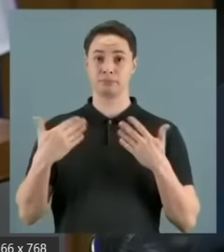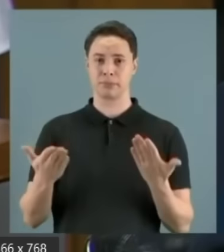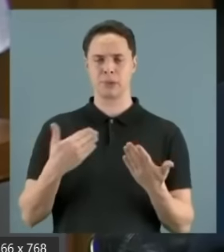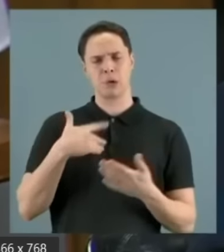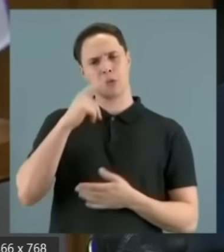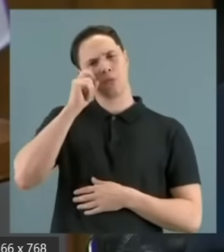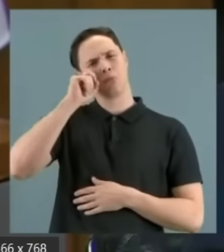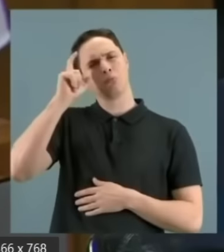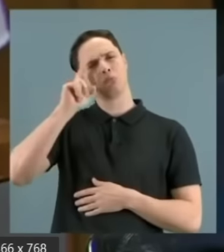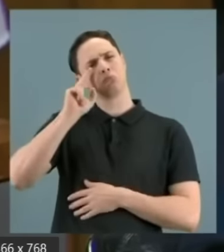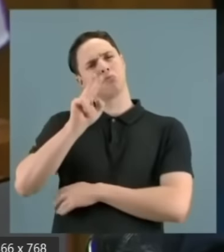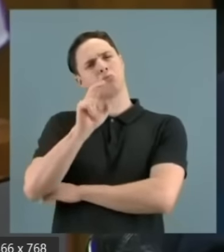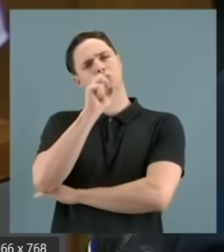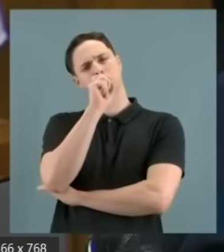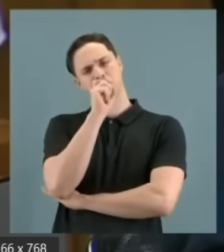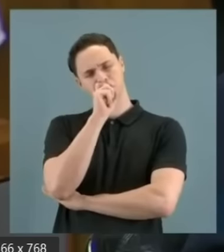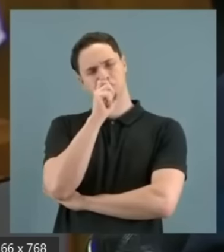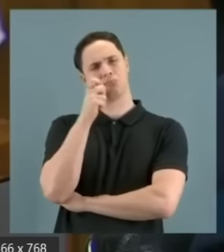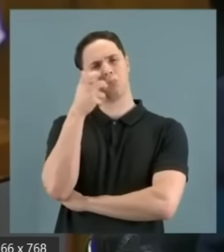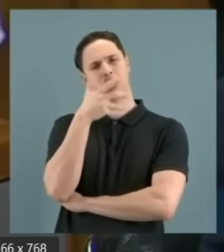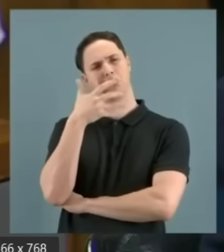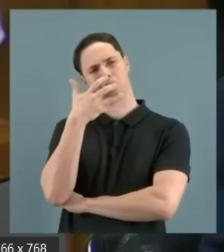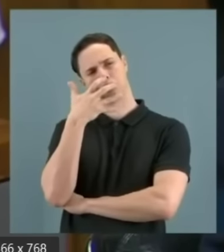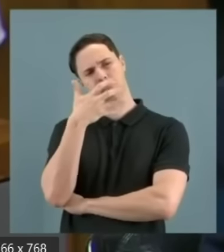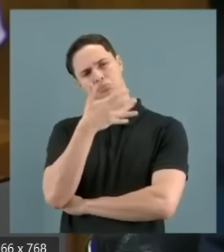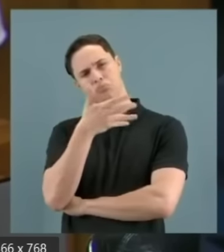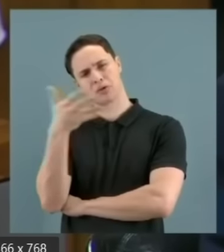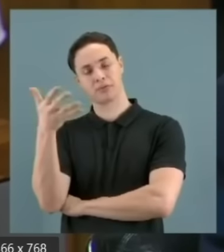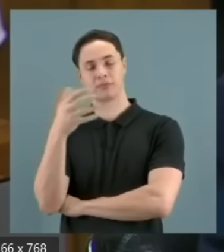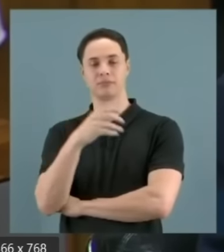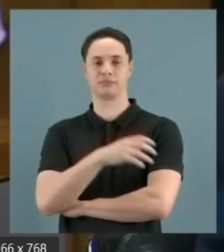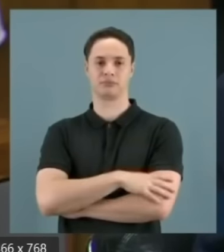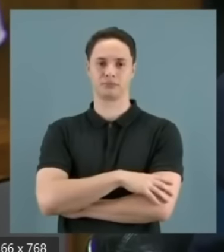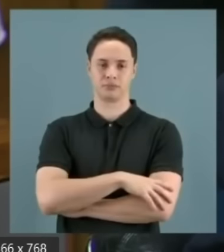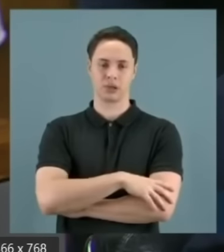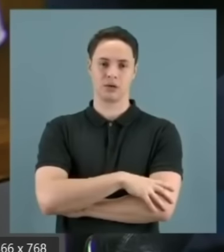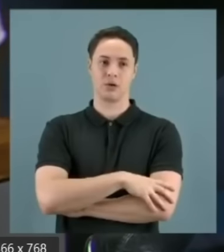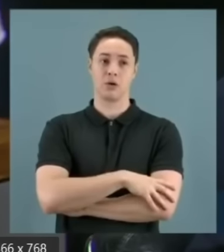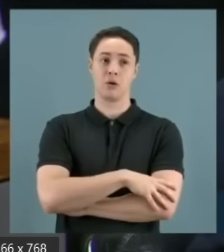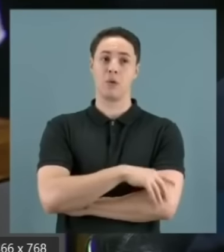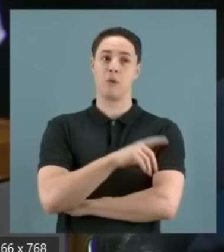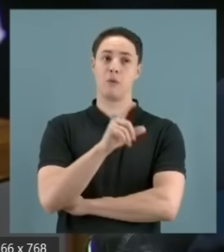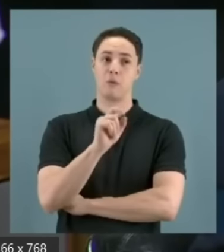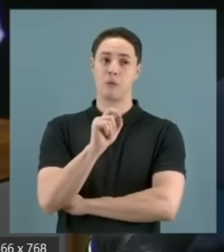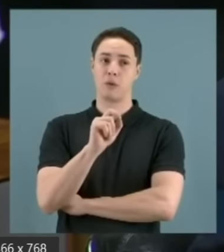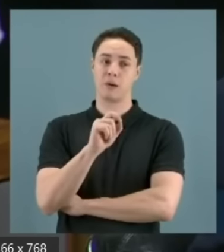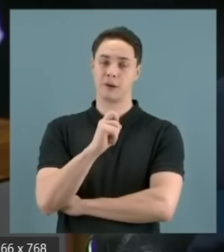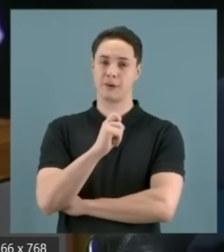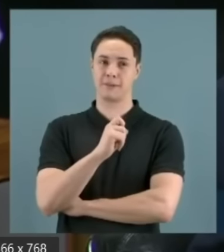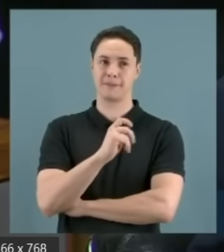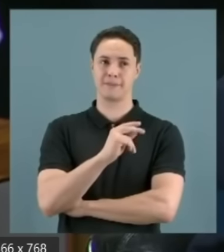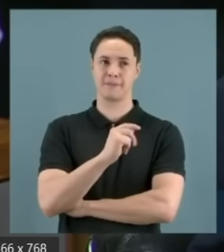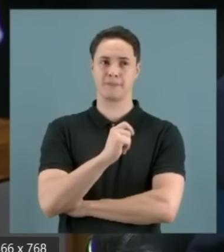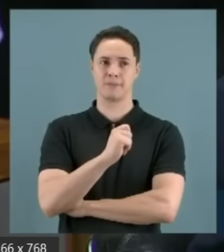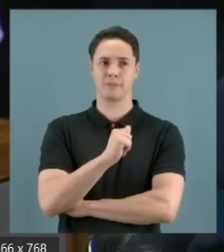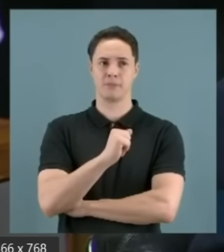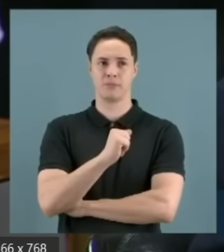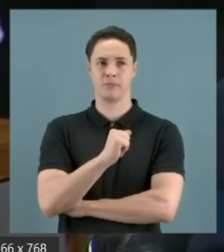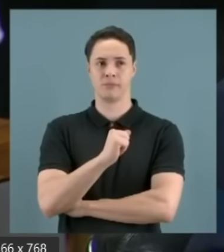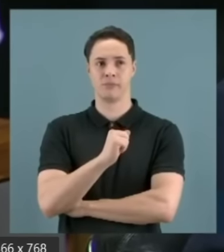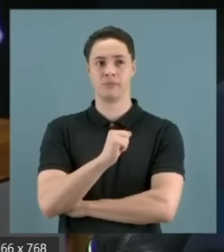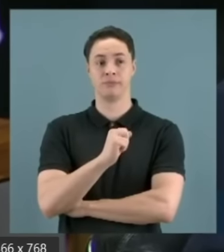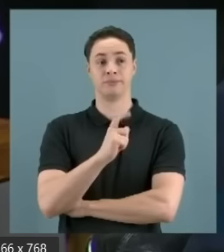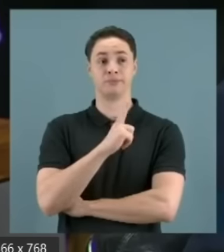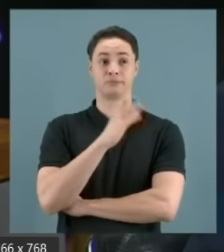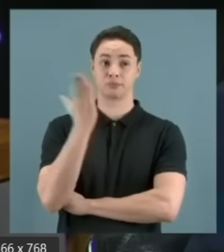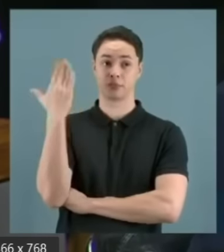chamou a atenção, senhor Virgílio, nos depoimentos que nós assistimos aqui, né, foi o fato de que houve uma portaria